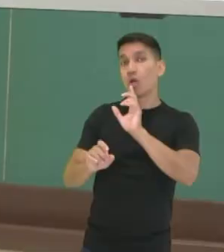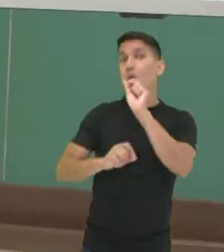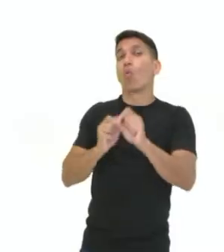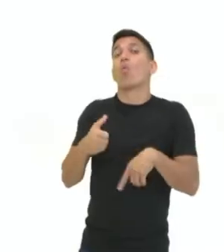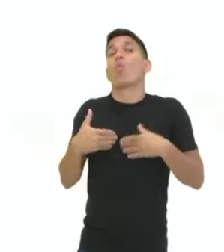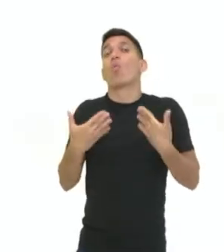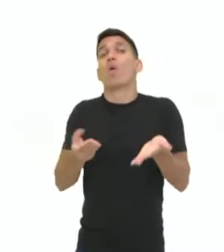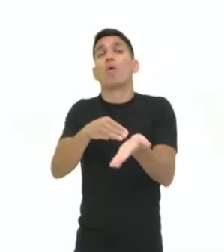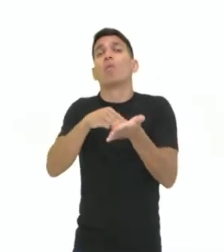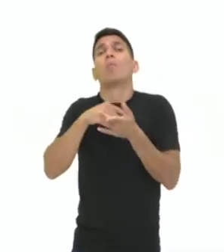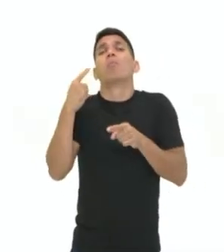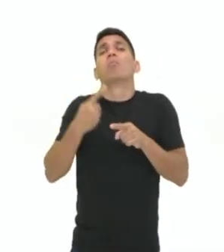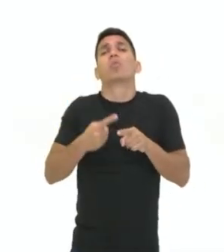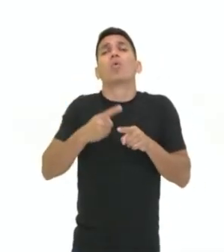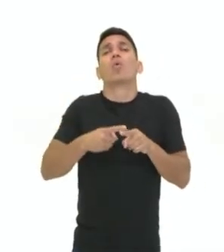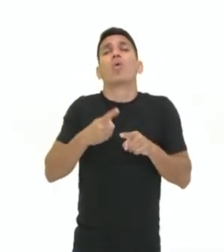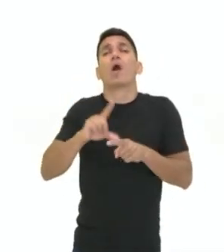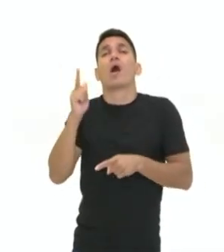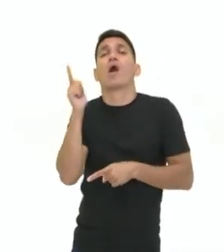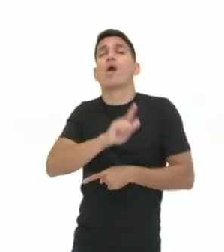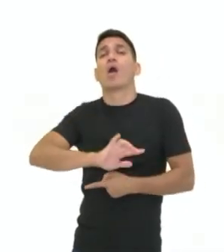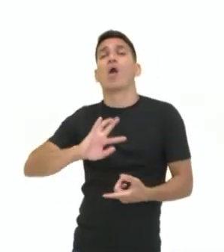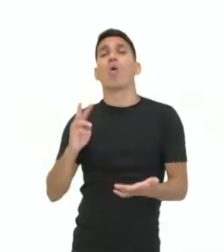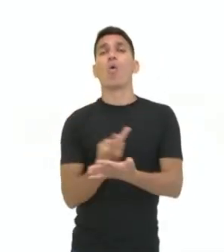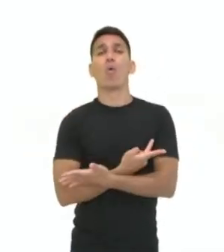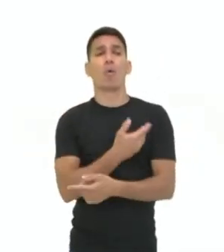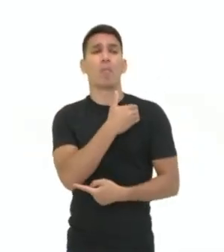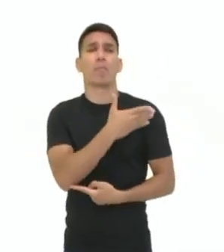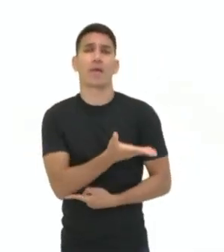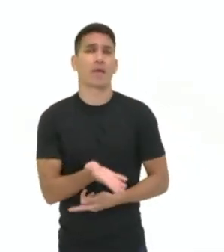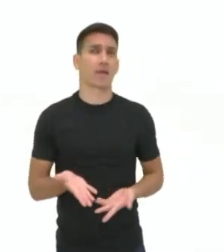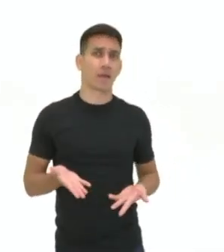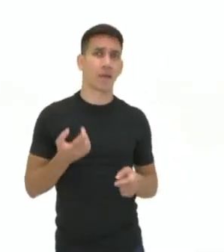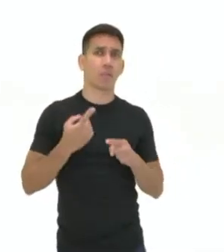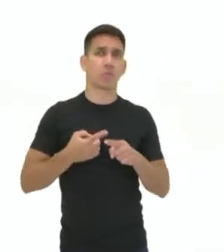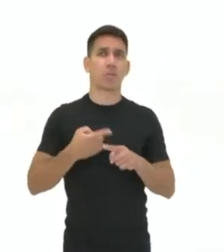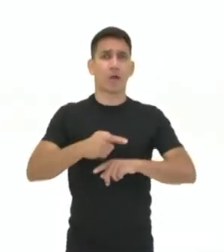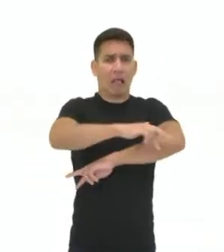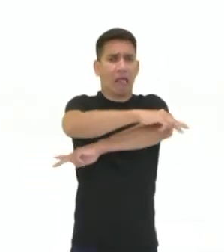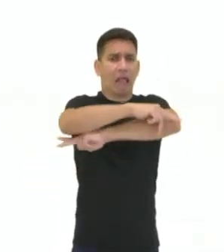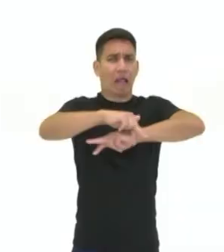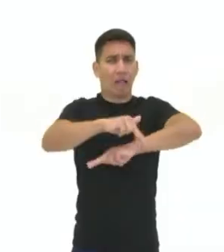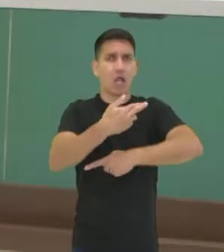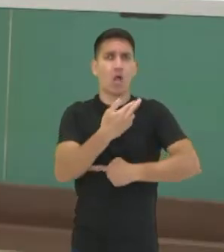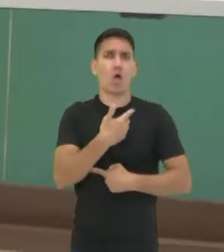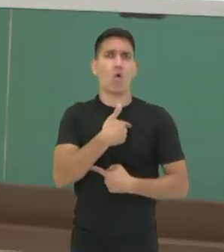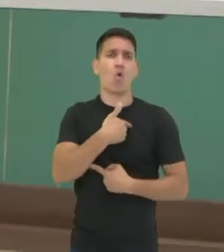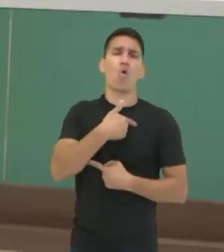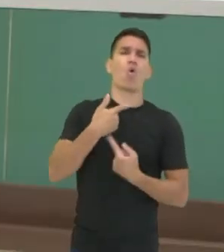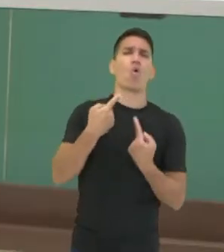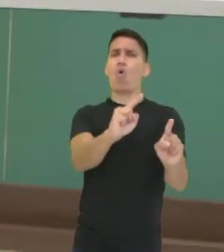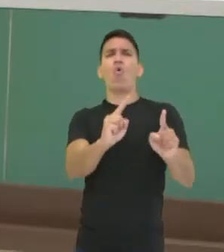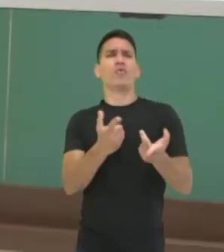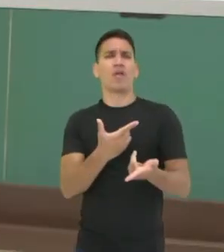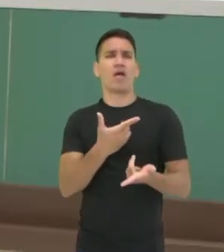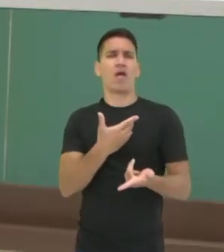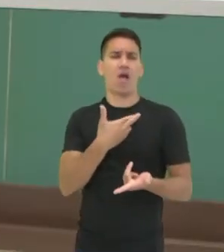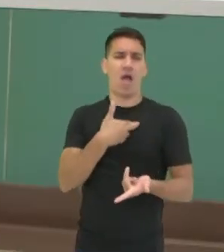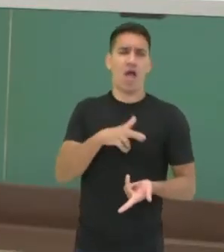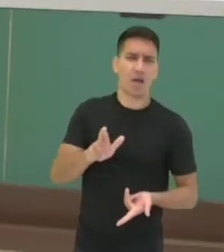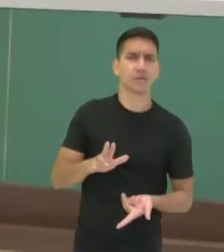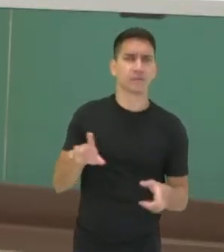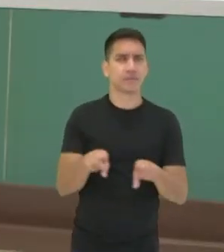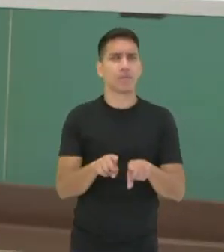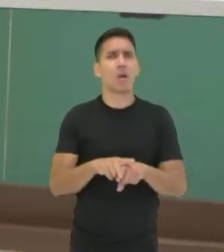são os motivos que levam a esse preconceito, que é étnico, racial e religioso? Quais os motivos que levam as